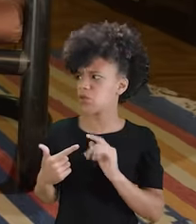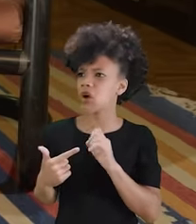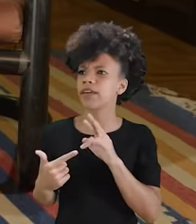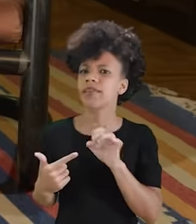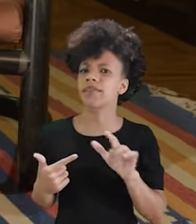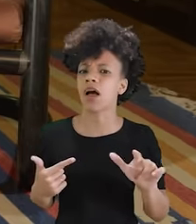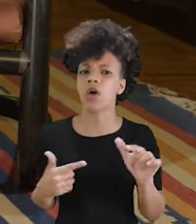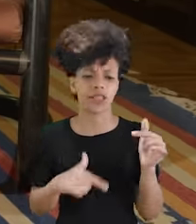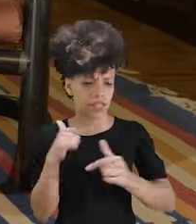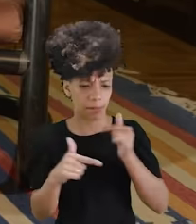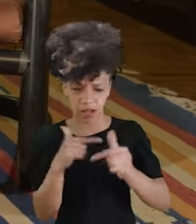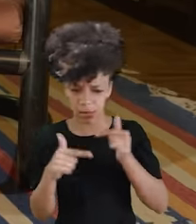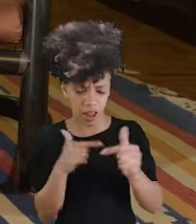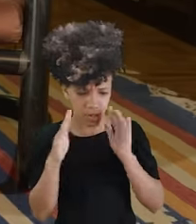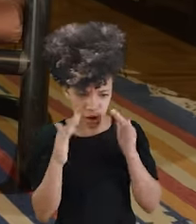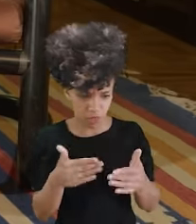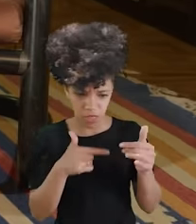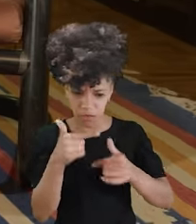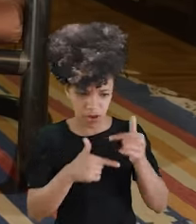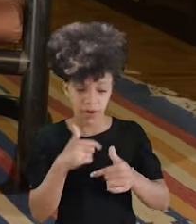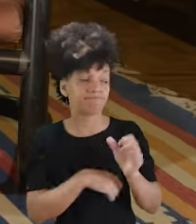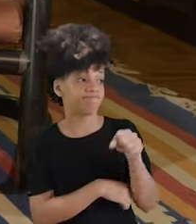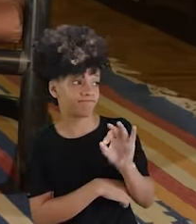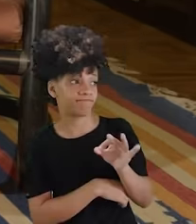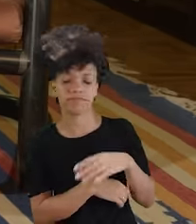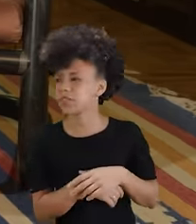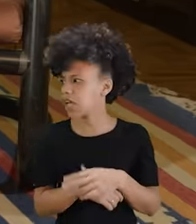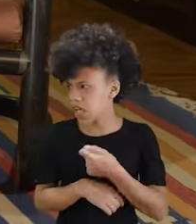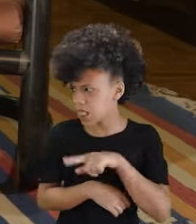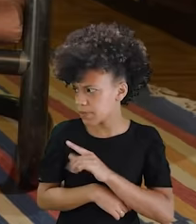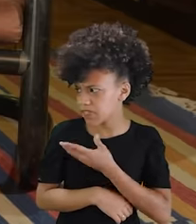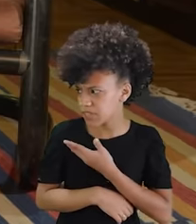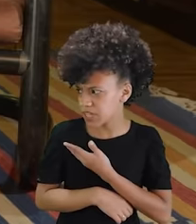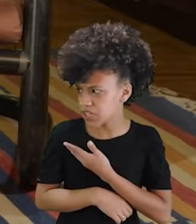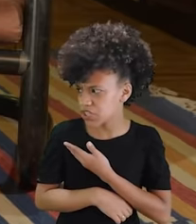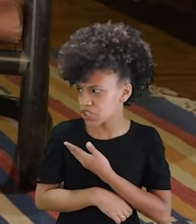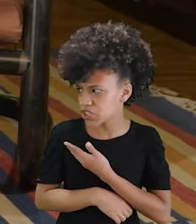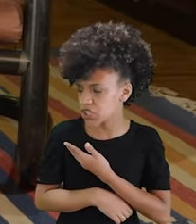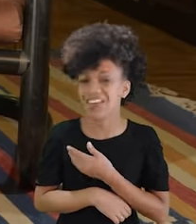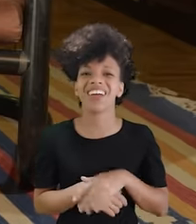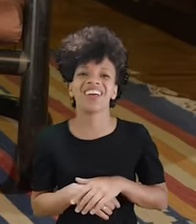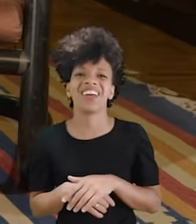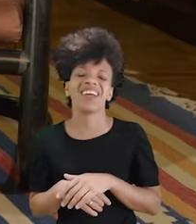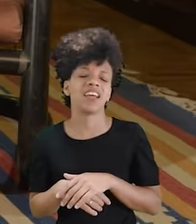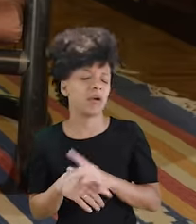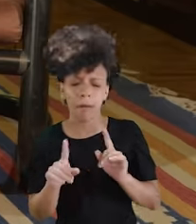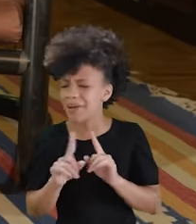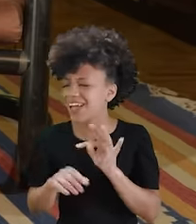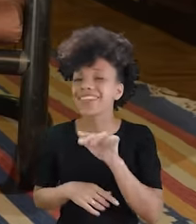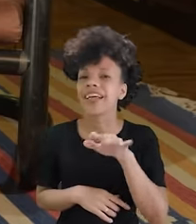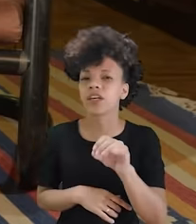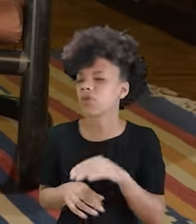coisa oriental tem aquela coisa do trabalho pelo trabalho ele tava do trabalho exatamente não sei fazer amizade com ele é técnico